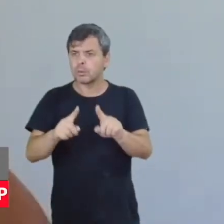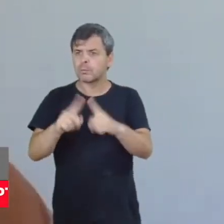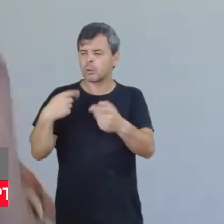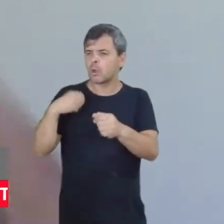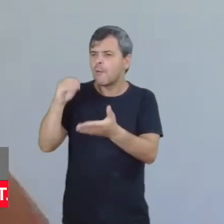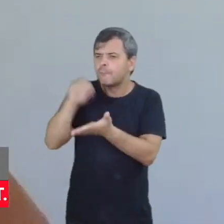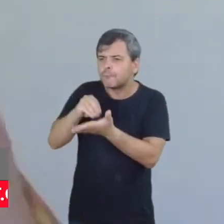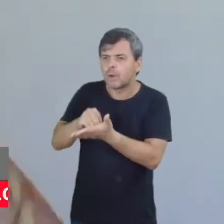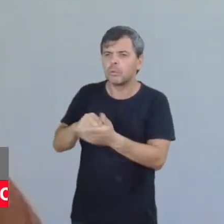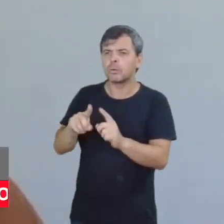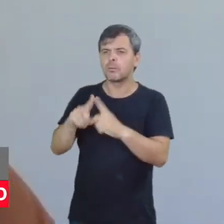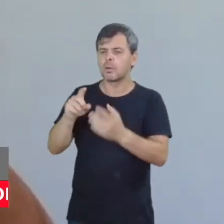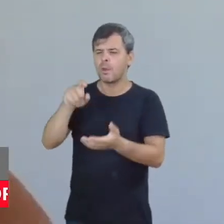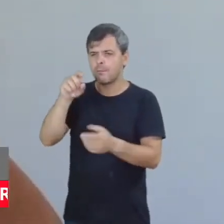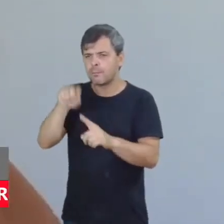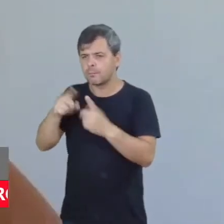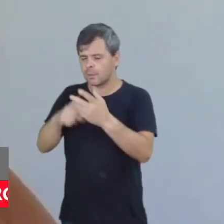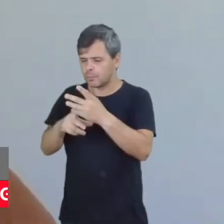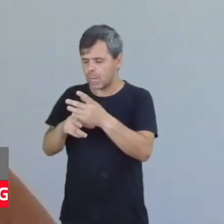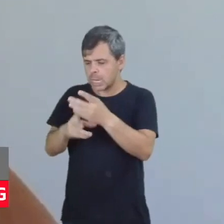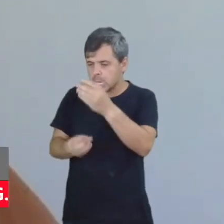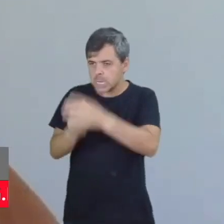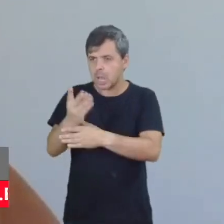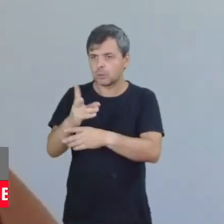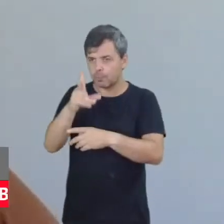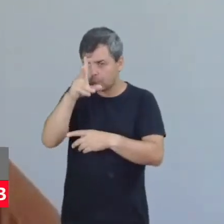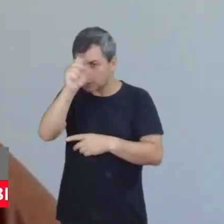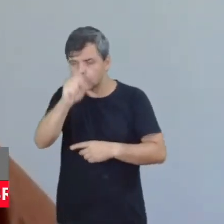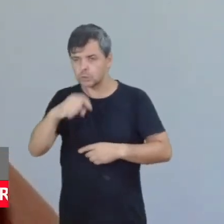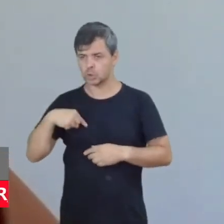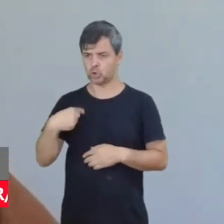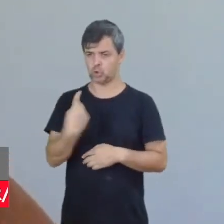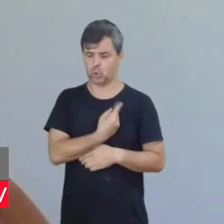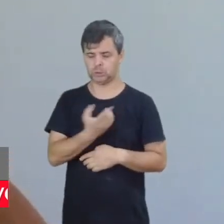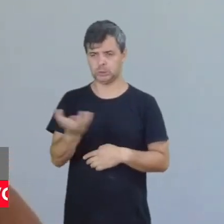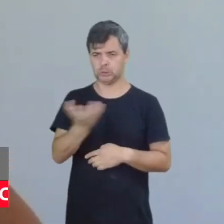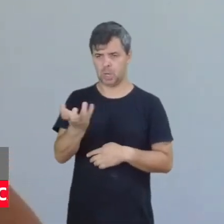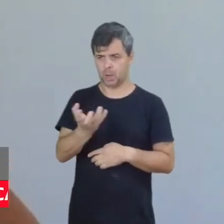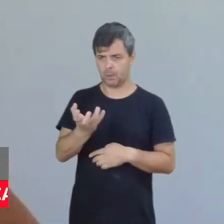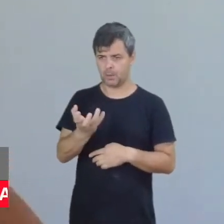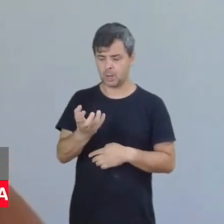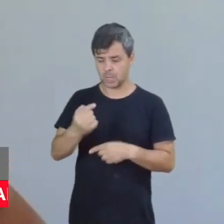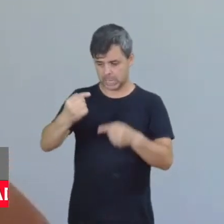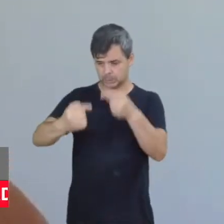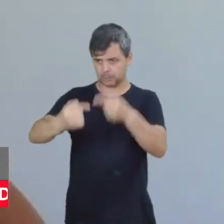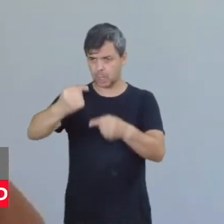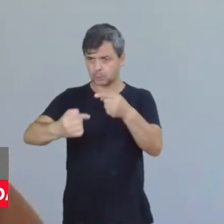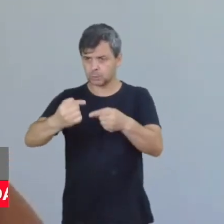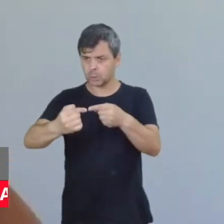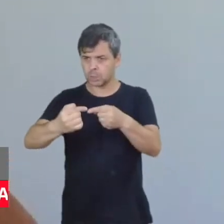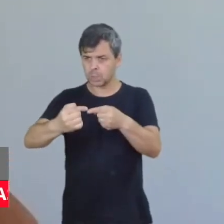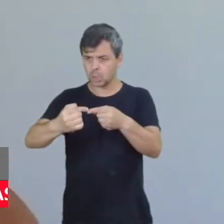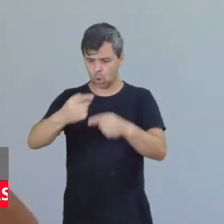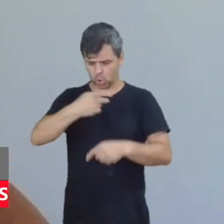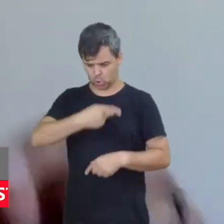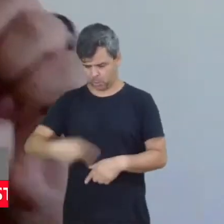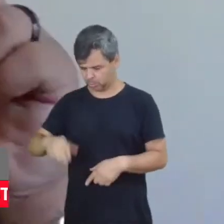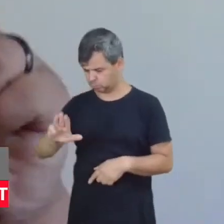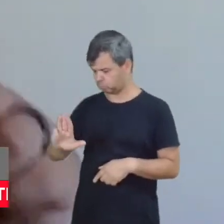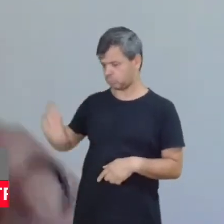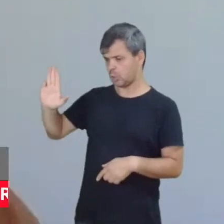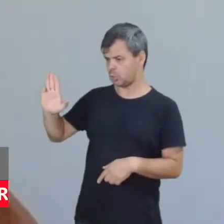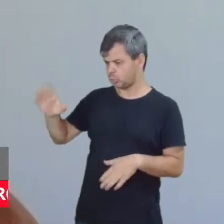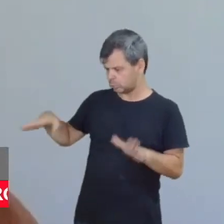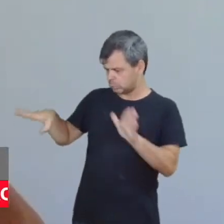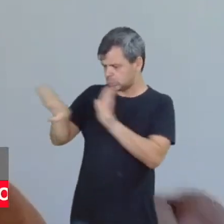ainda falta ser fortalecido. Nós queremos que as políticas do presidente Lula